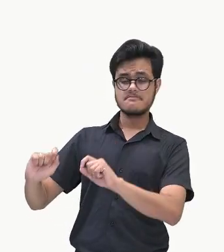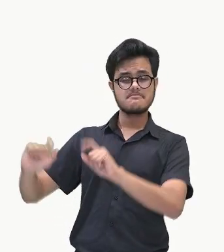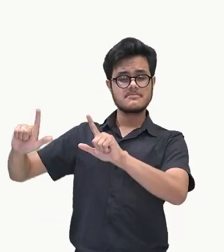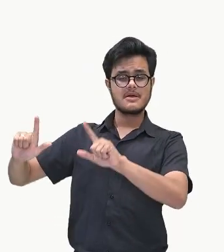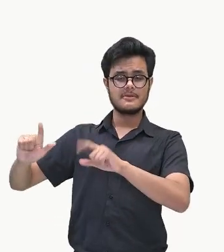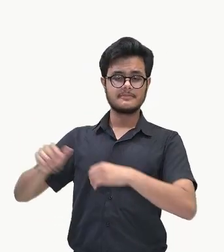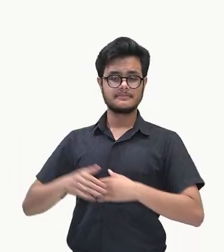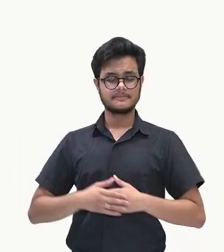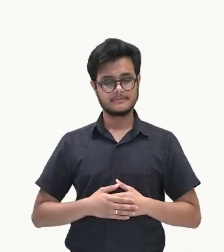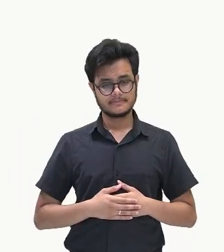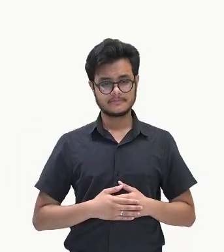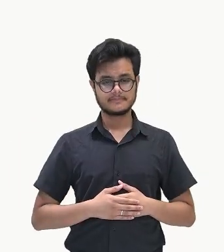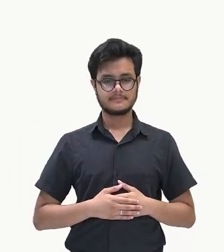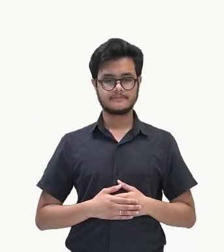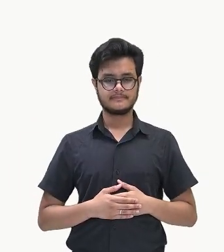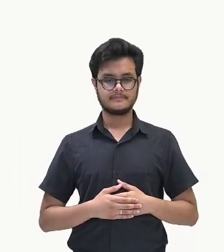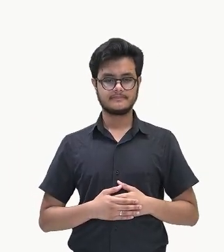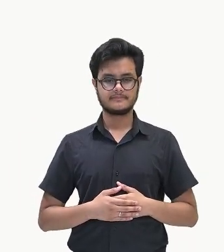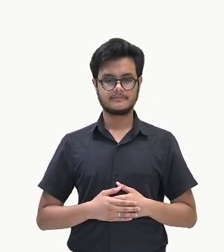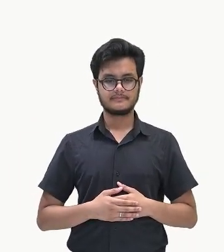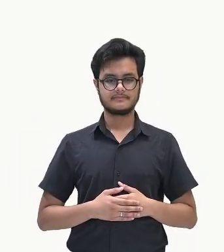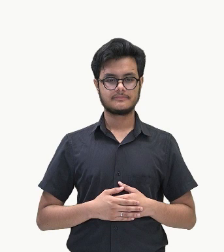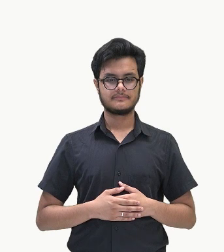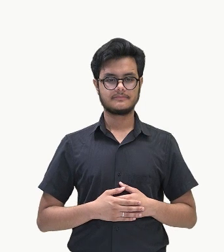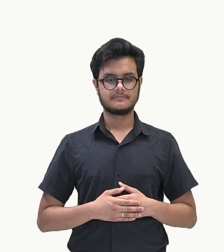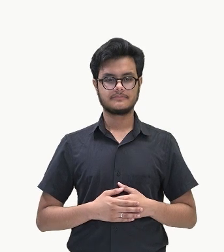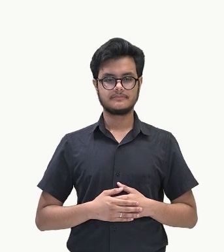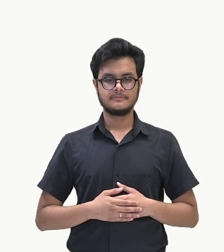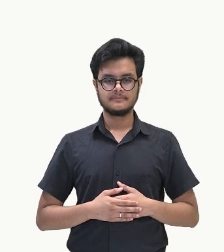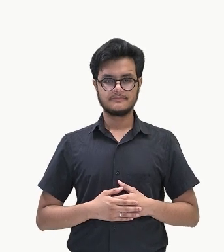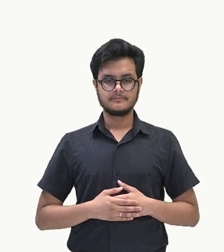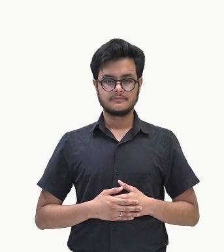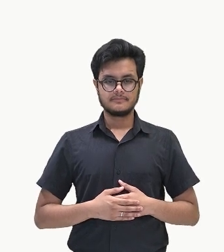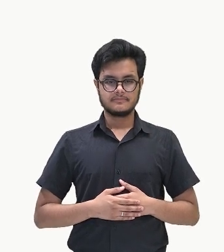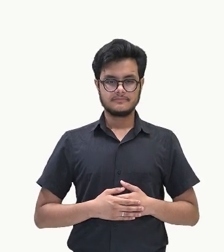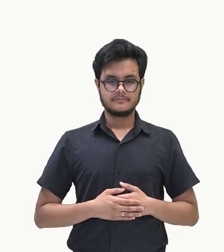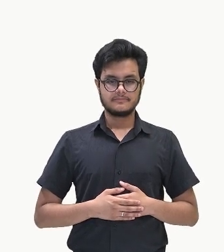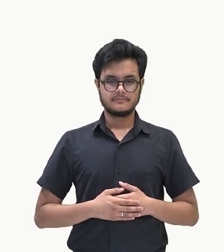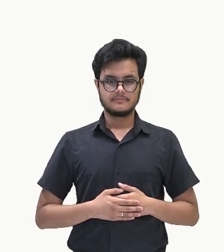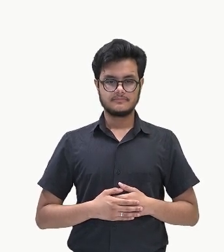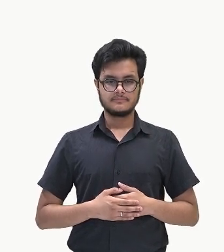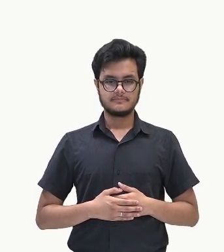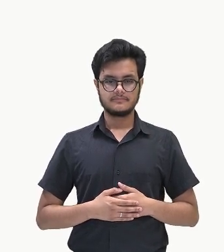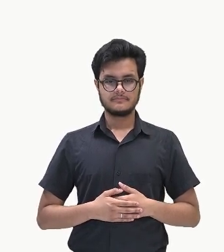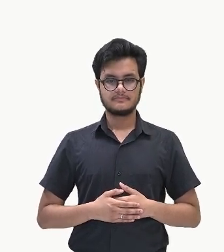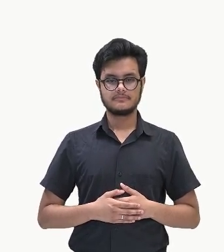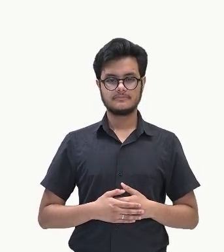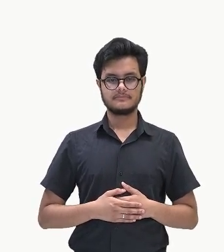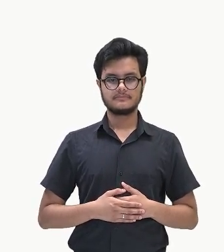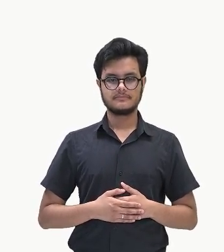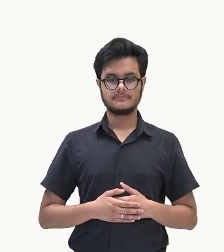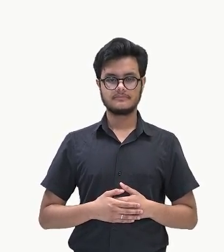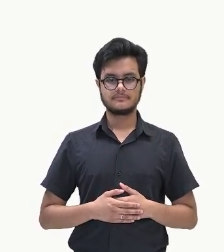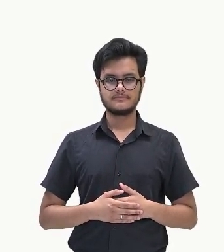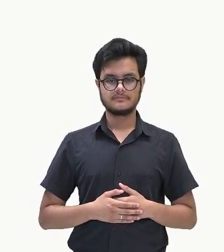2, então a raiz cúbica de 2 é menor do que a raiz cúbica de